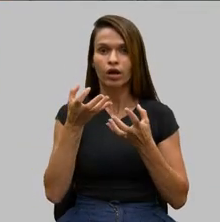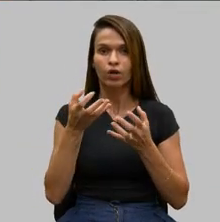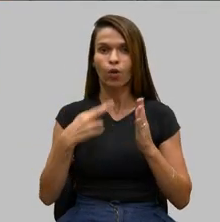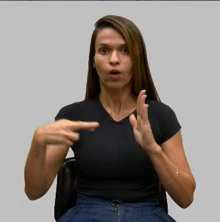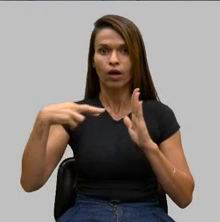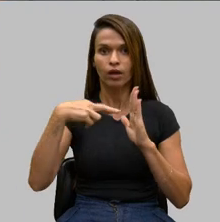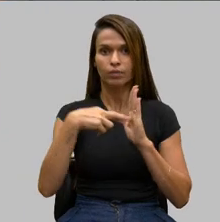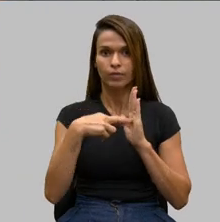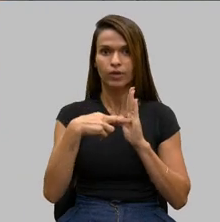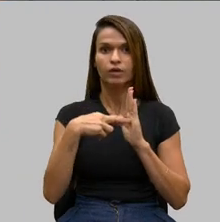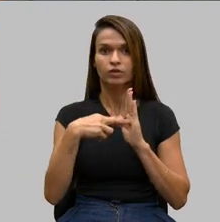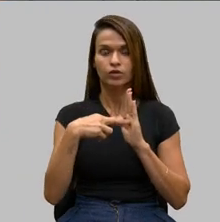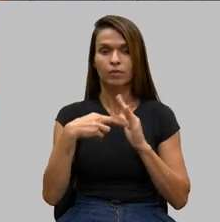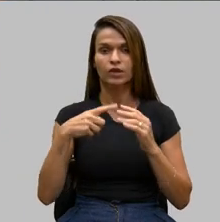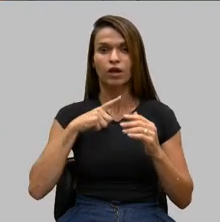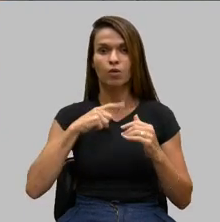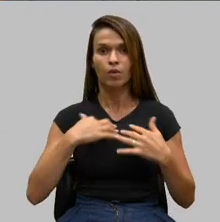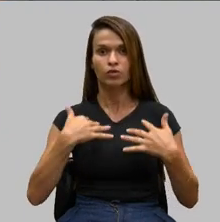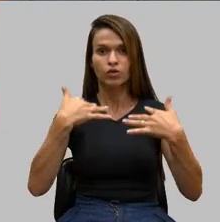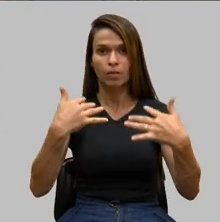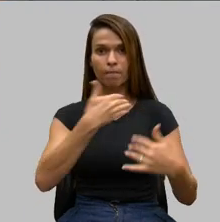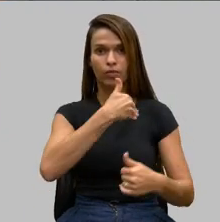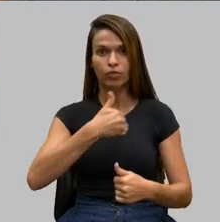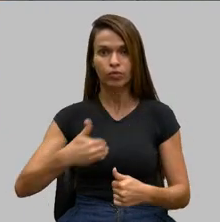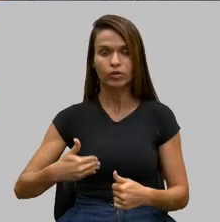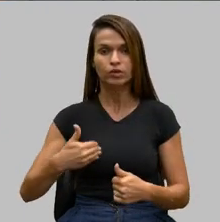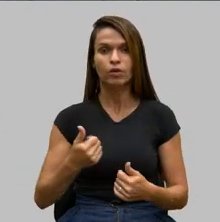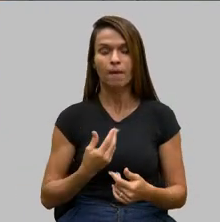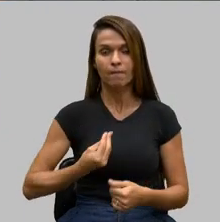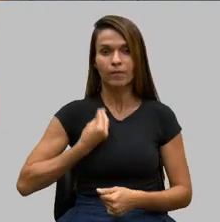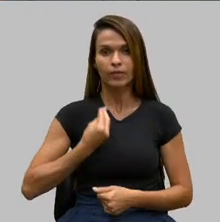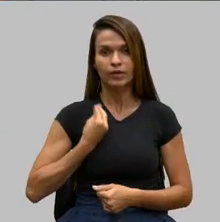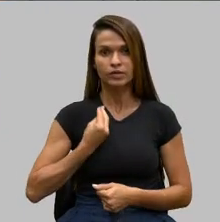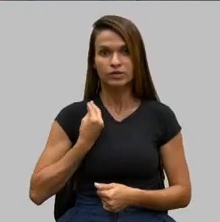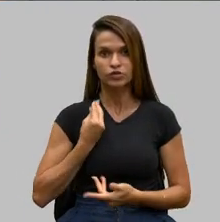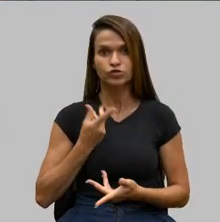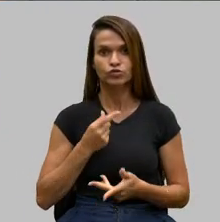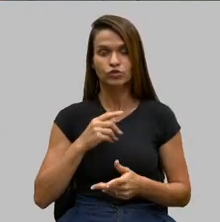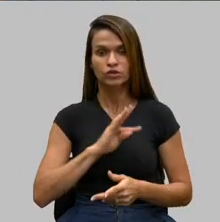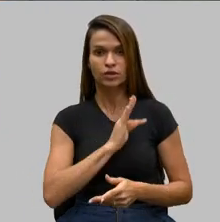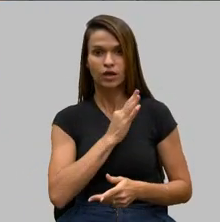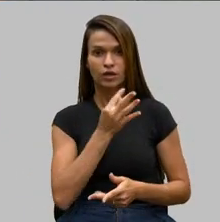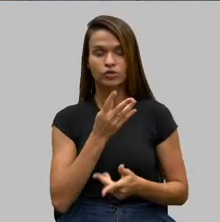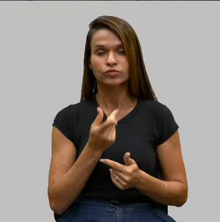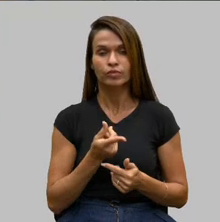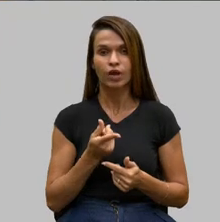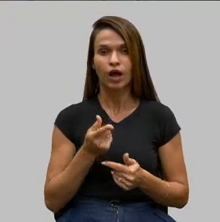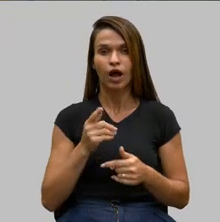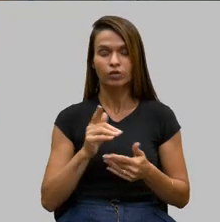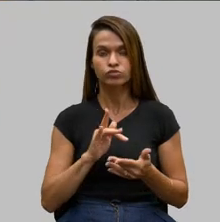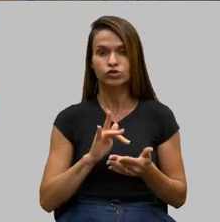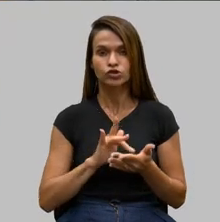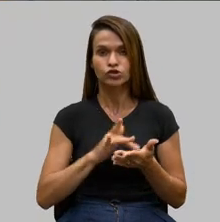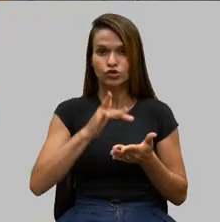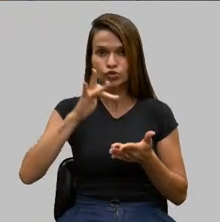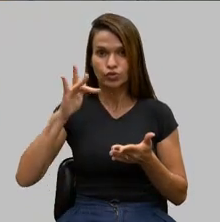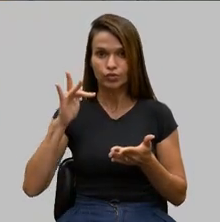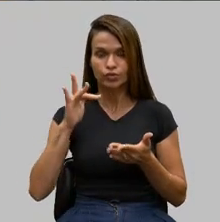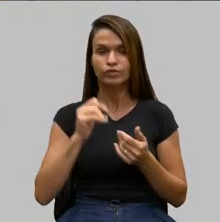pública com a presença dos técnicos da Secretaria do Tesouro Nacional para que eles venham esclarecer